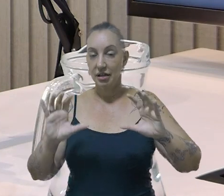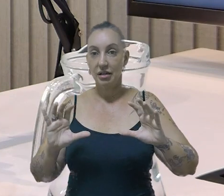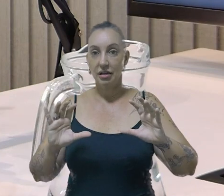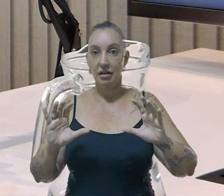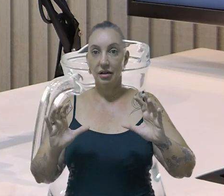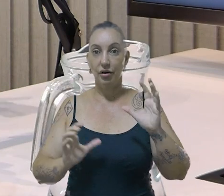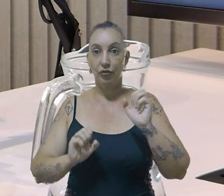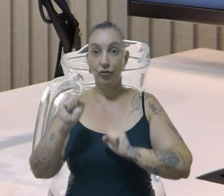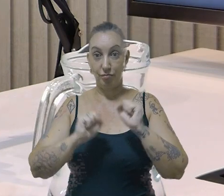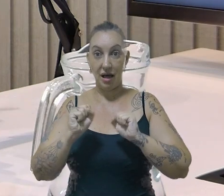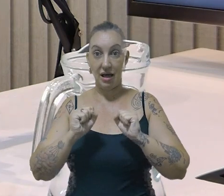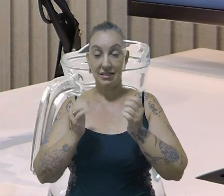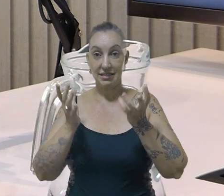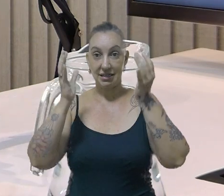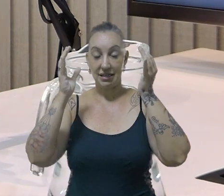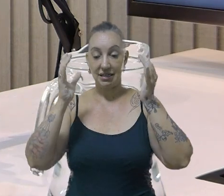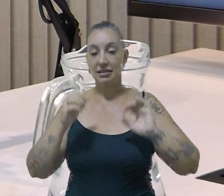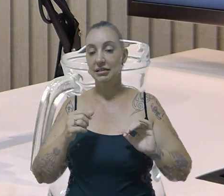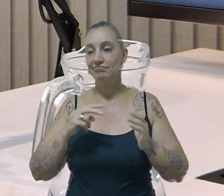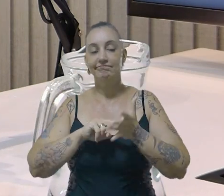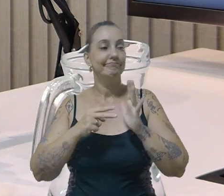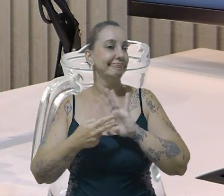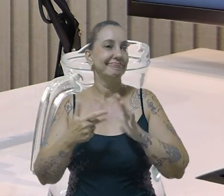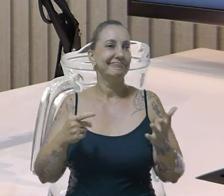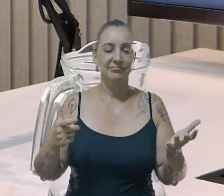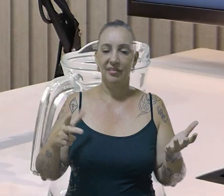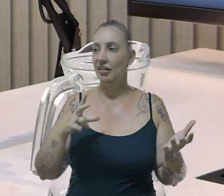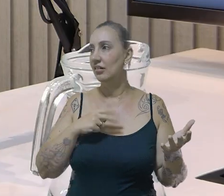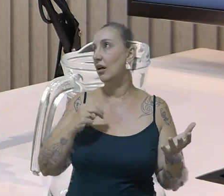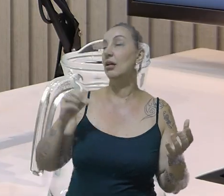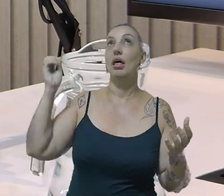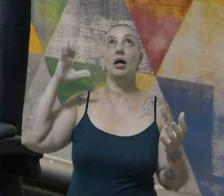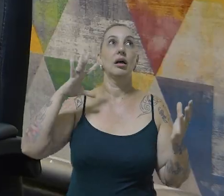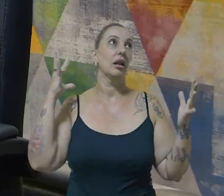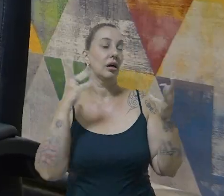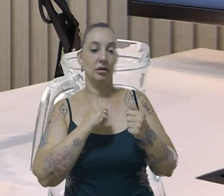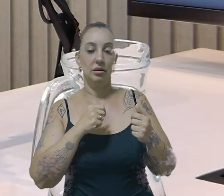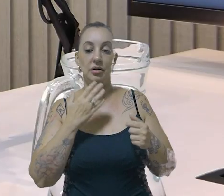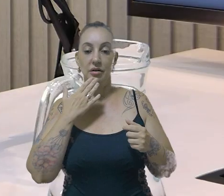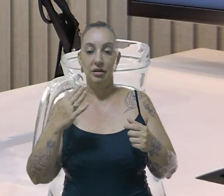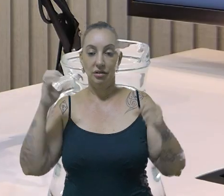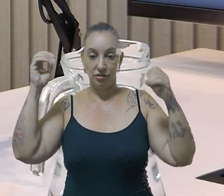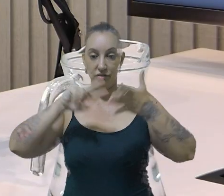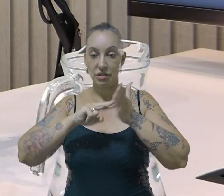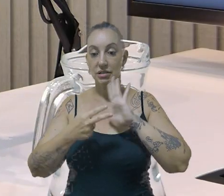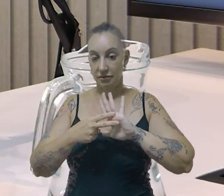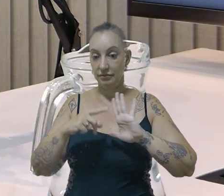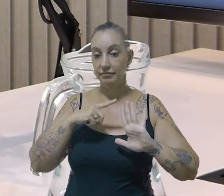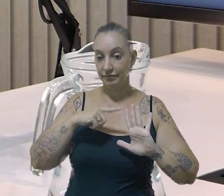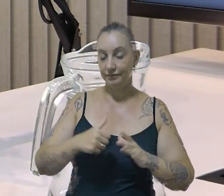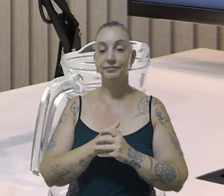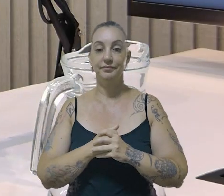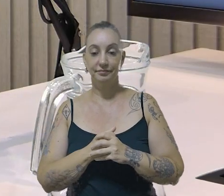sentido se for só pr pra entendi que aí fica muito Nossa eu quero que minha luz fique linda eu prefiro que minha luz faça sentido assim legal